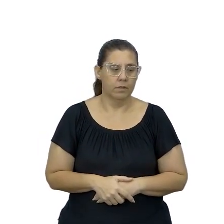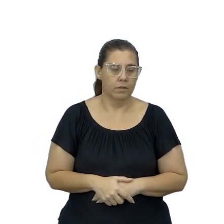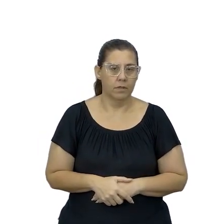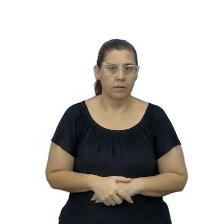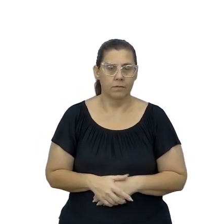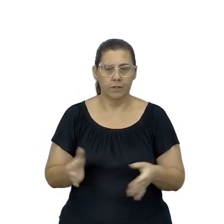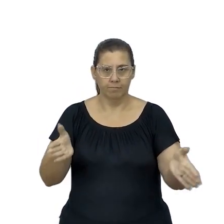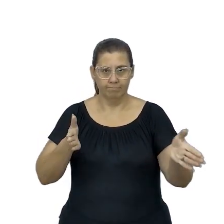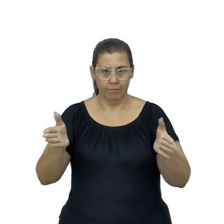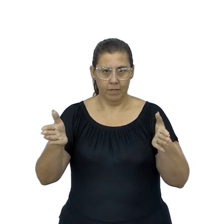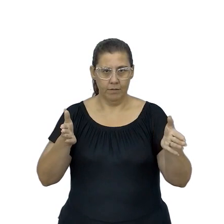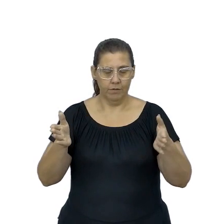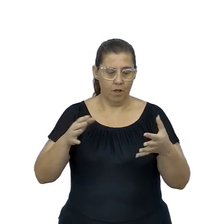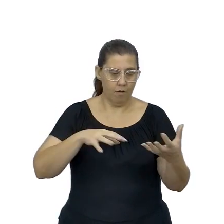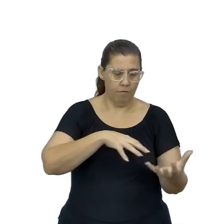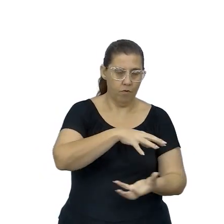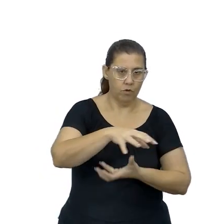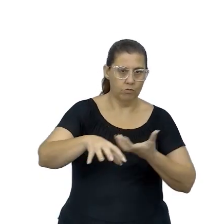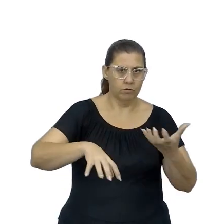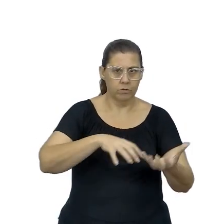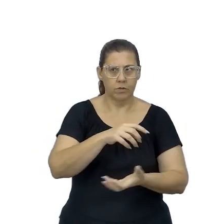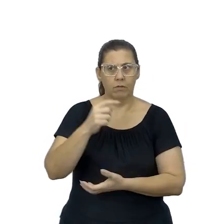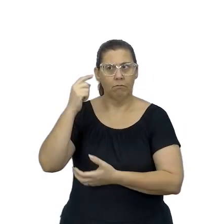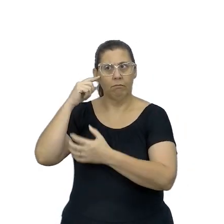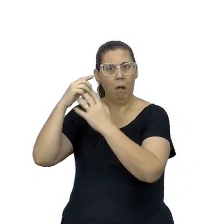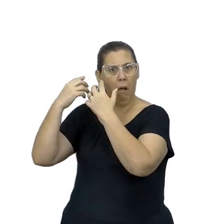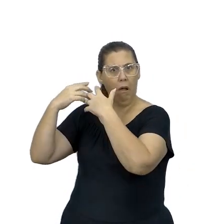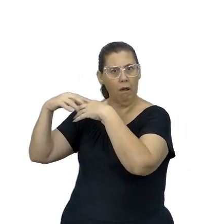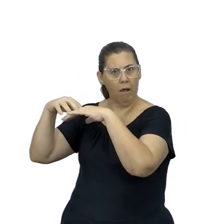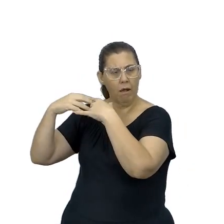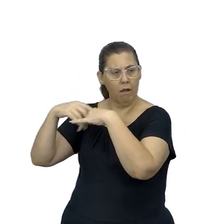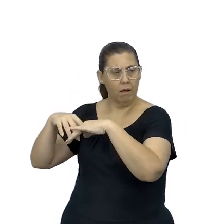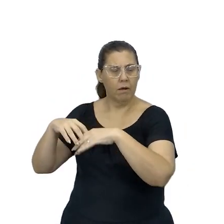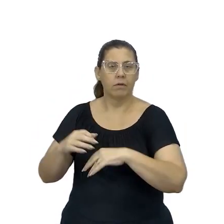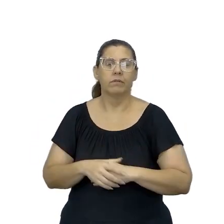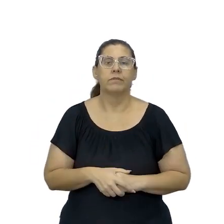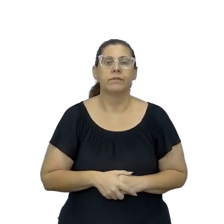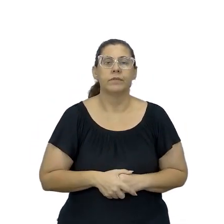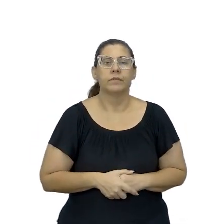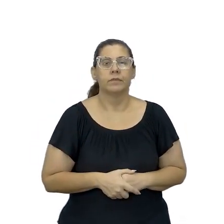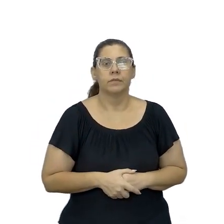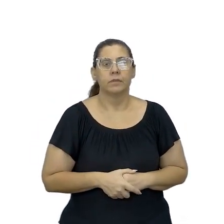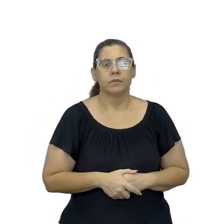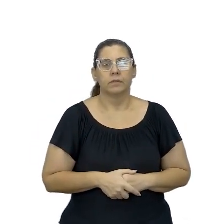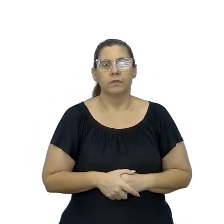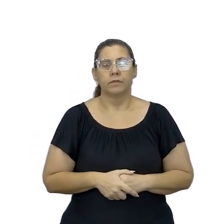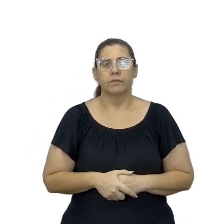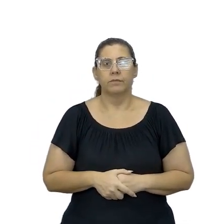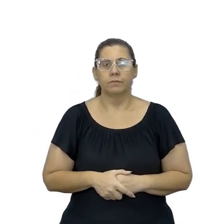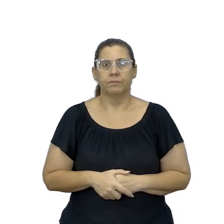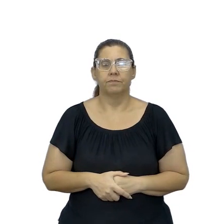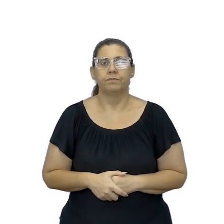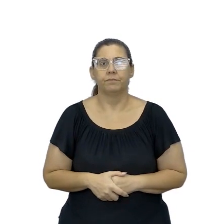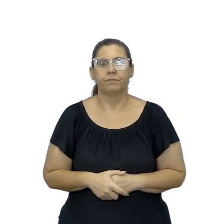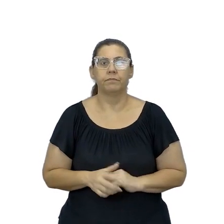esse período de revolução cognitiva chamado aí esse período desse autor. Bom, então, né, a partir,